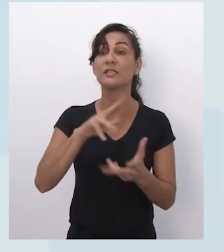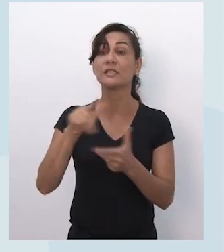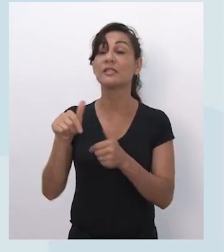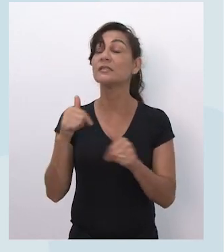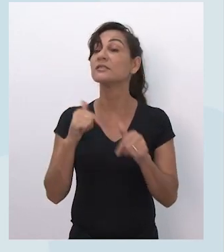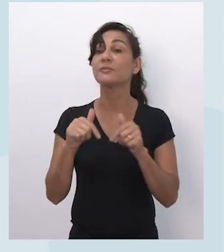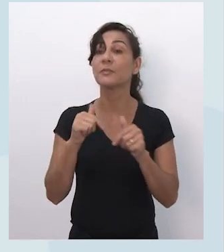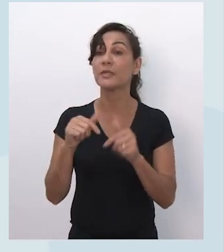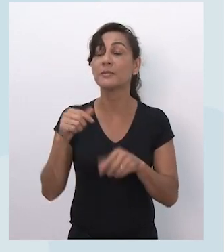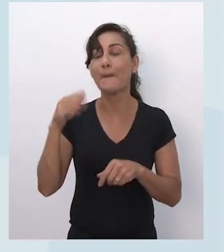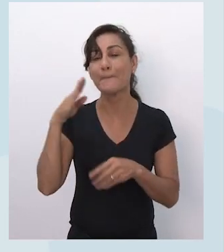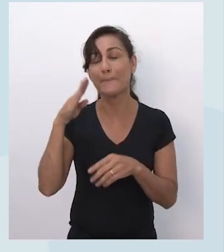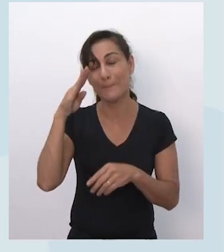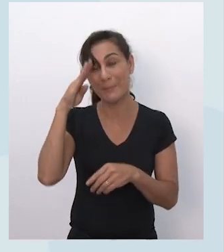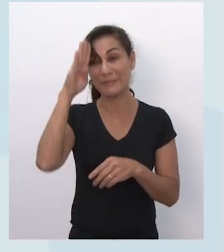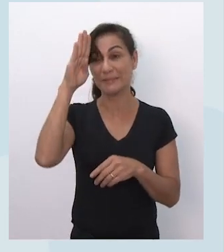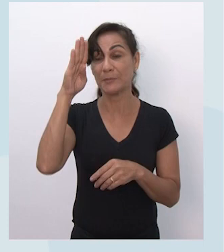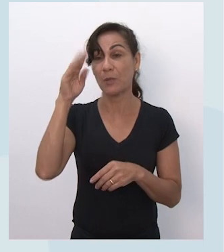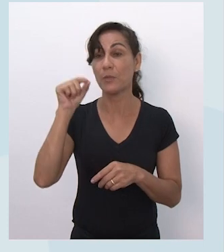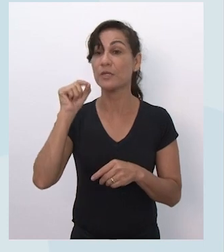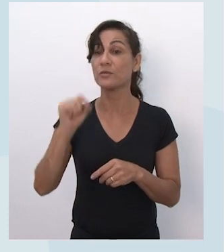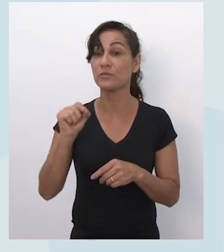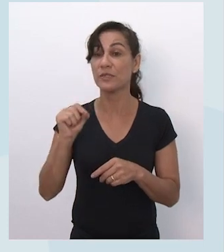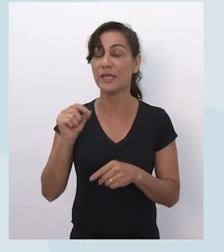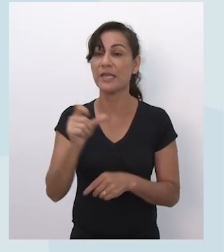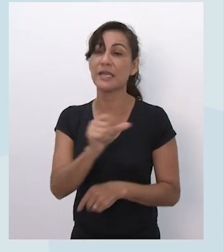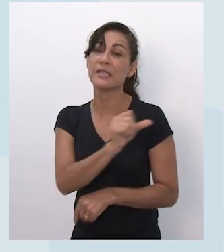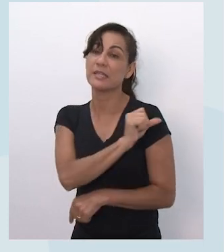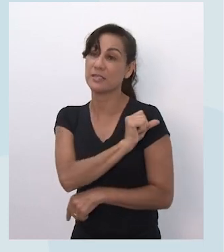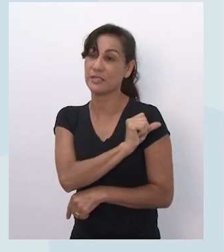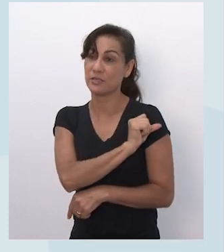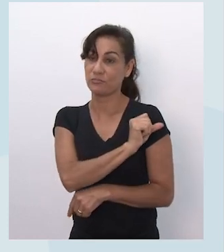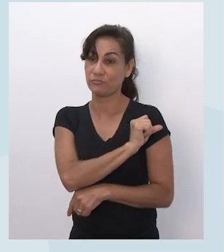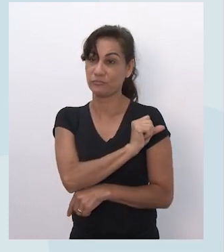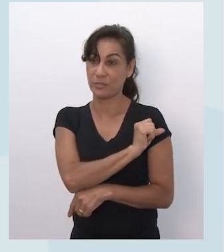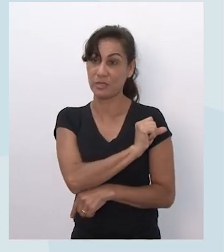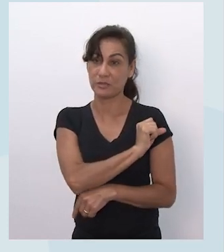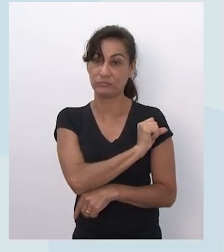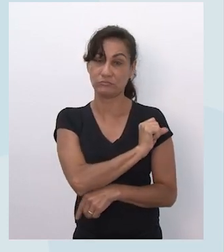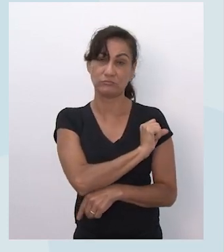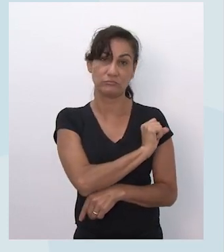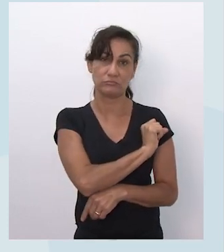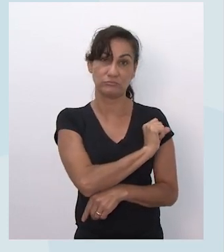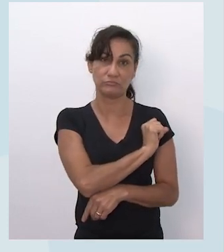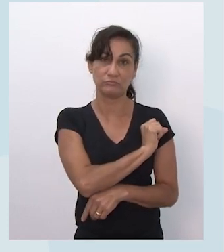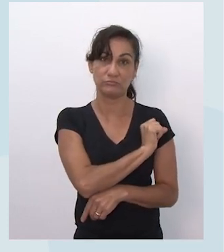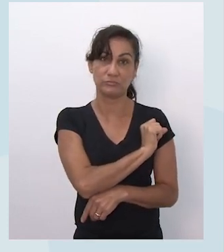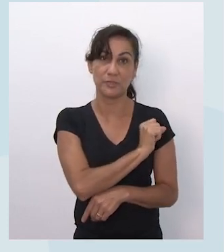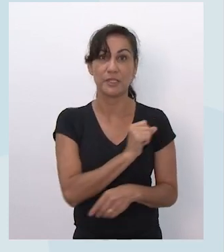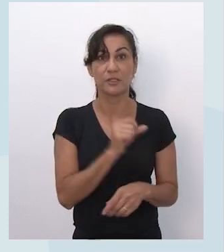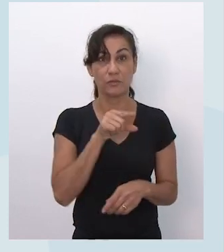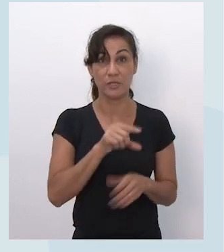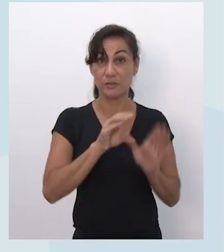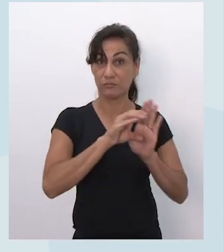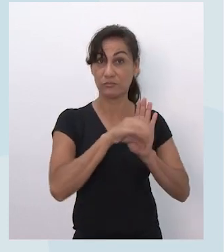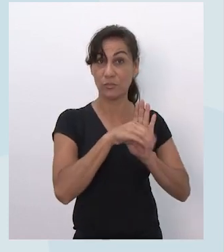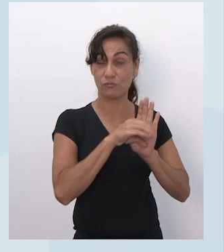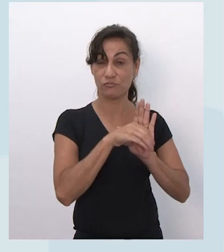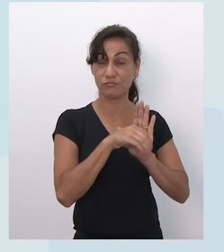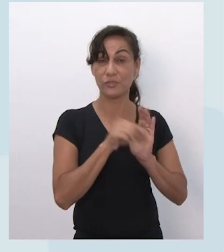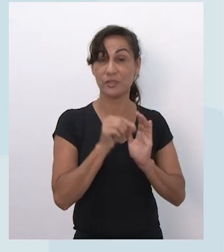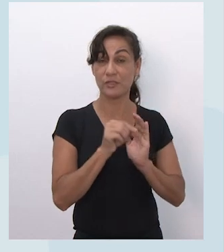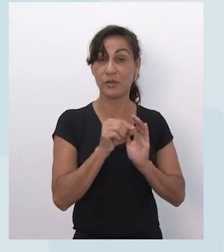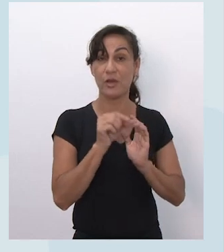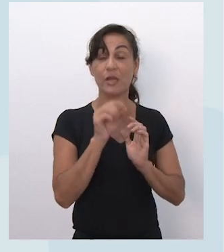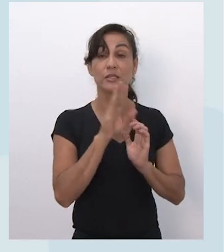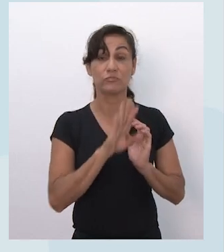paisagem principalmente aí nos 6º anos do ensino fundamental, começa a desenvolver aí esse conceito, né? A